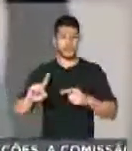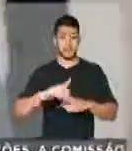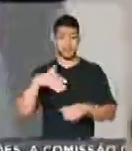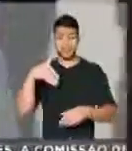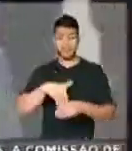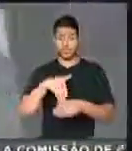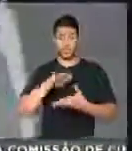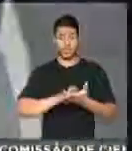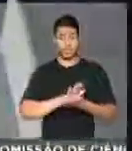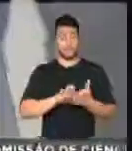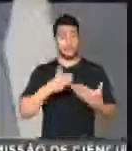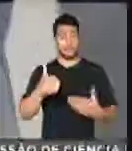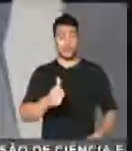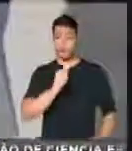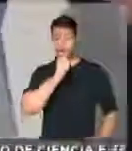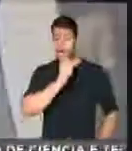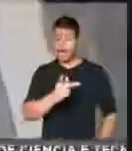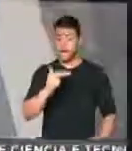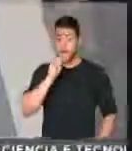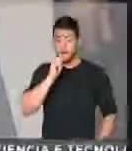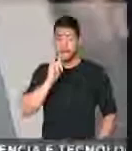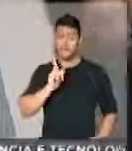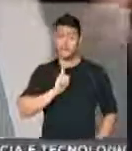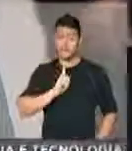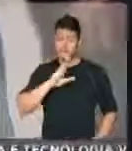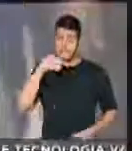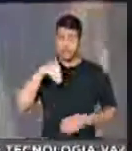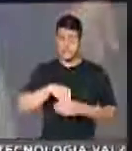do meu estado, do Amapá, está incluída na medida